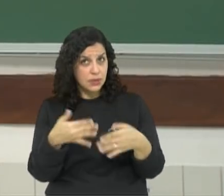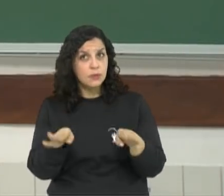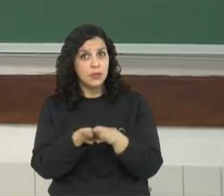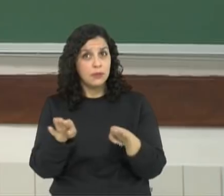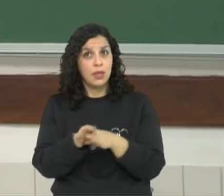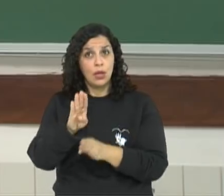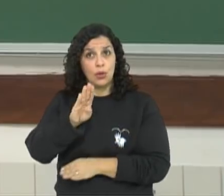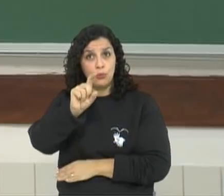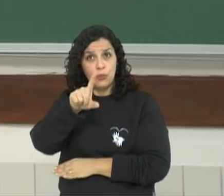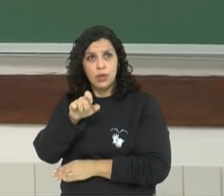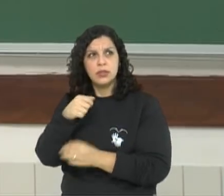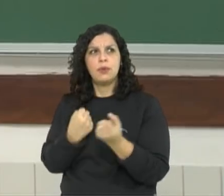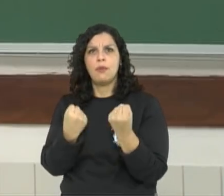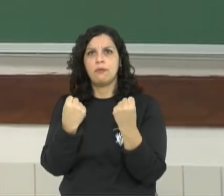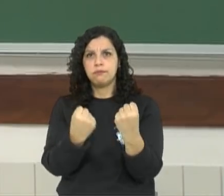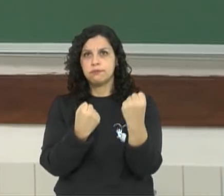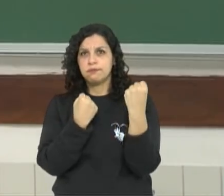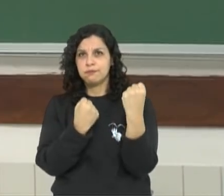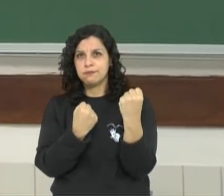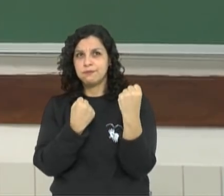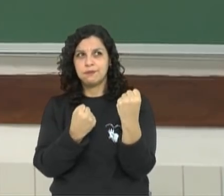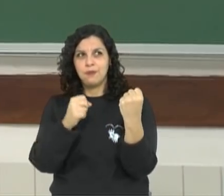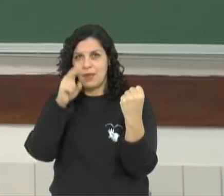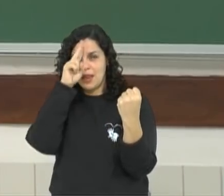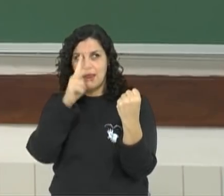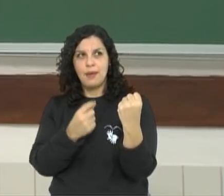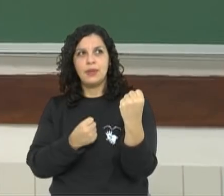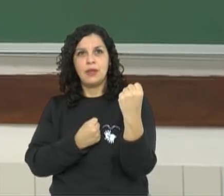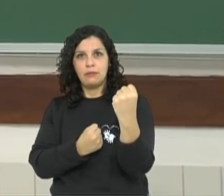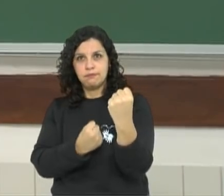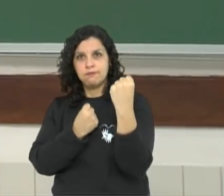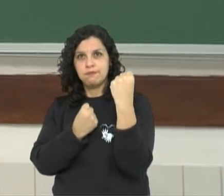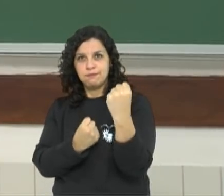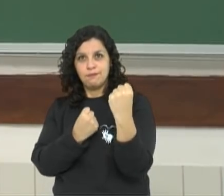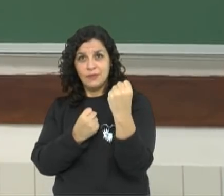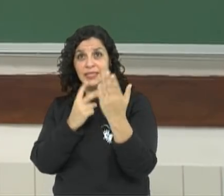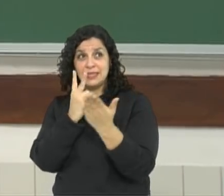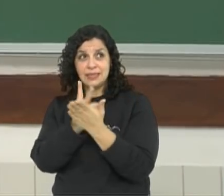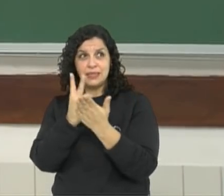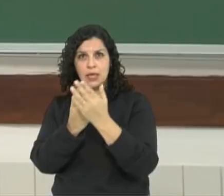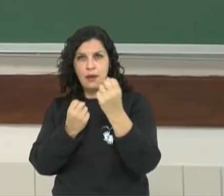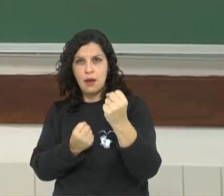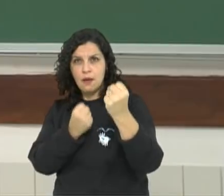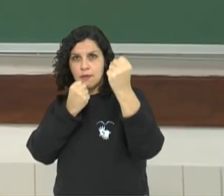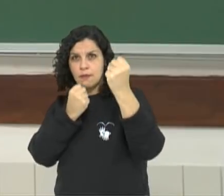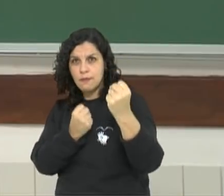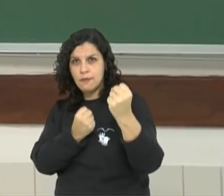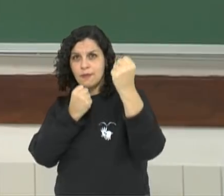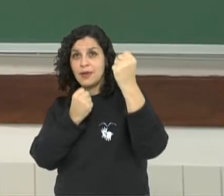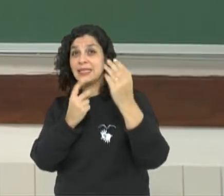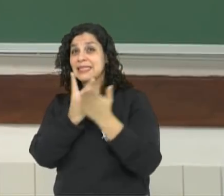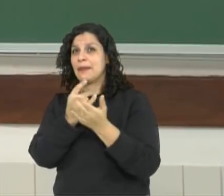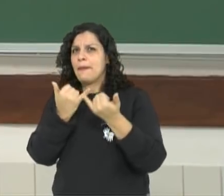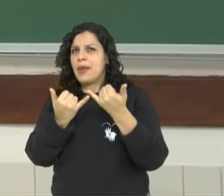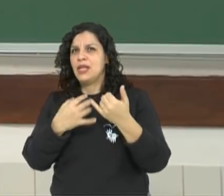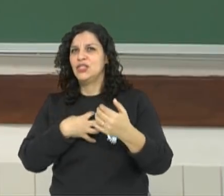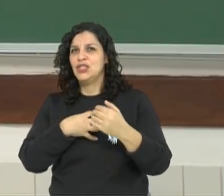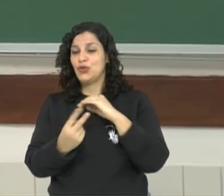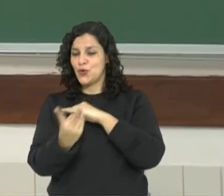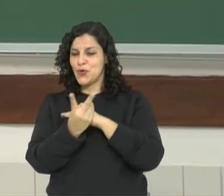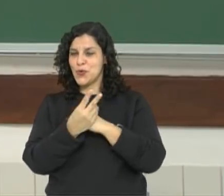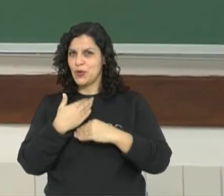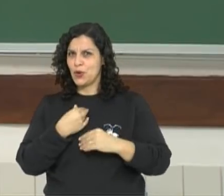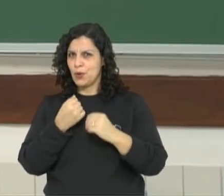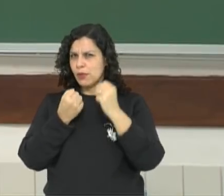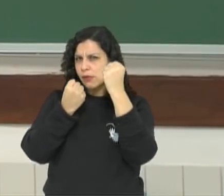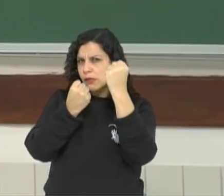aqui a posição de guarda, lembra? Uma mão à frente, a outra logo atrás, na altura do rosto, na altura da cabeça,